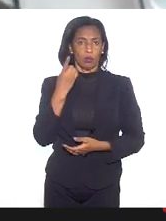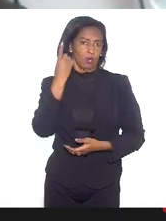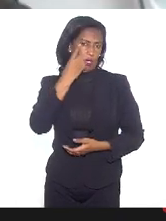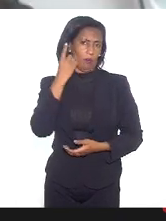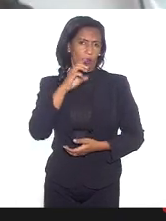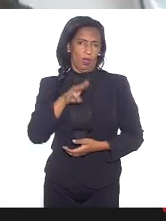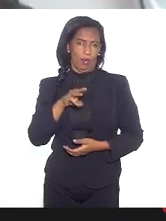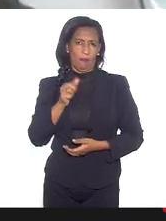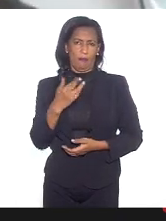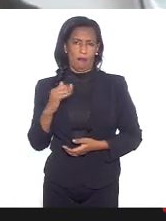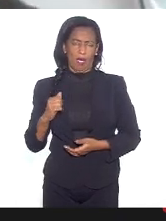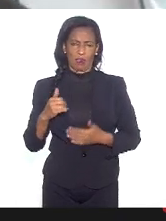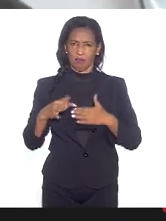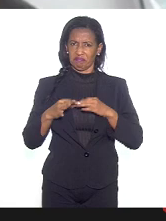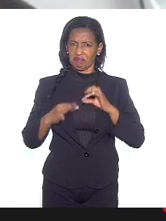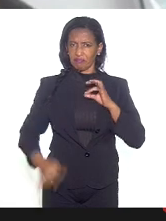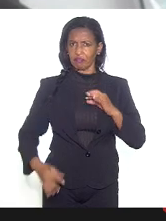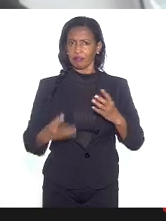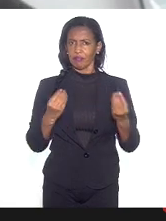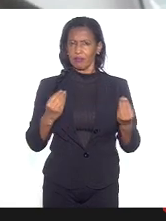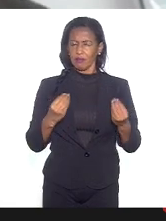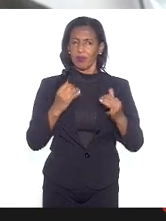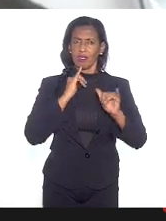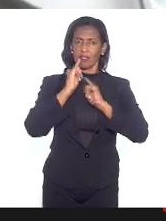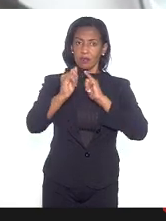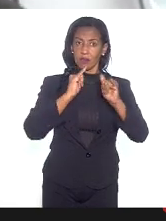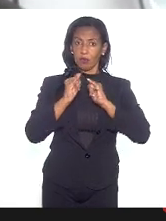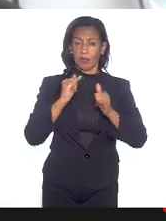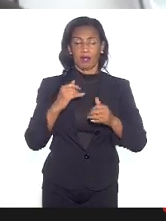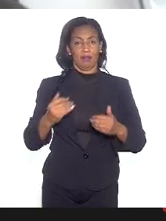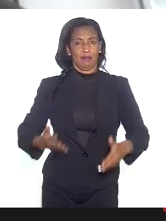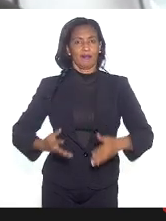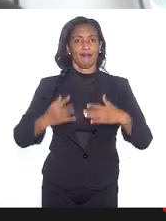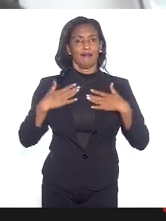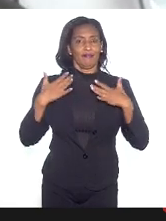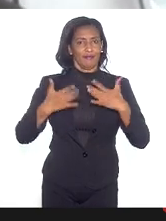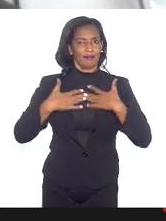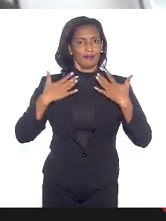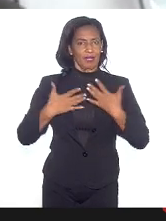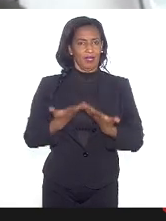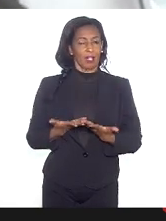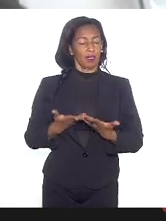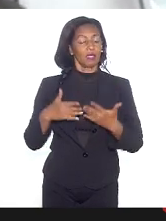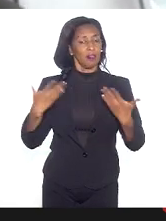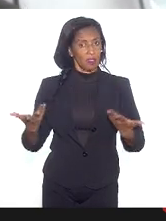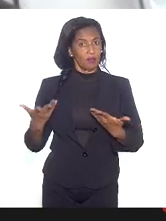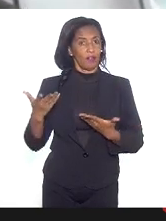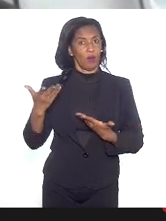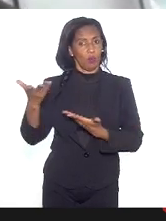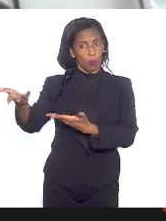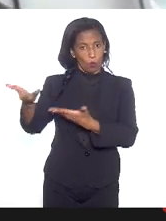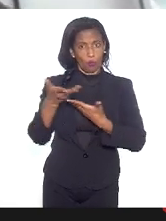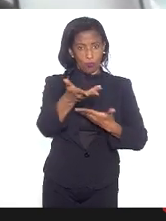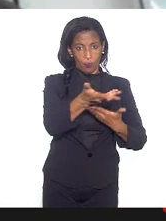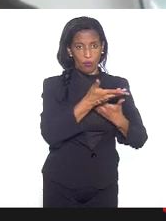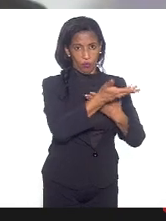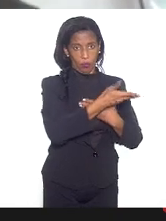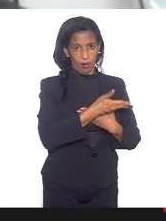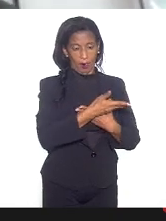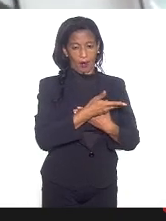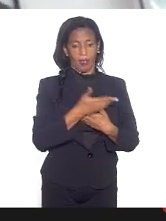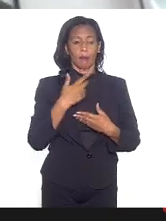muito, essa notícia é uma notícia que nos alegra, que efetivamente vão chamar, mas eu quero deixar aqui, olha, e